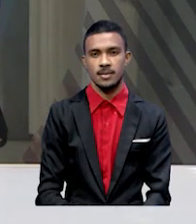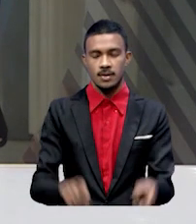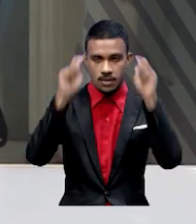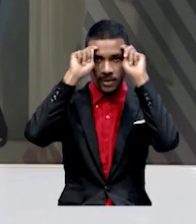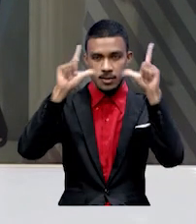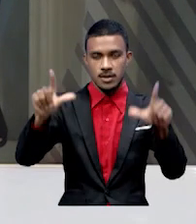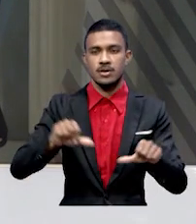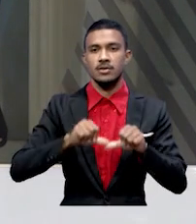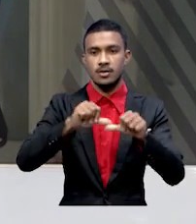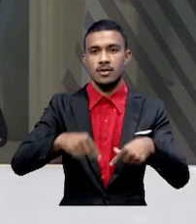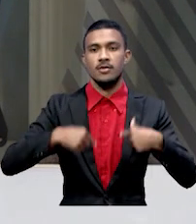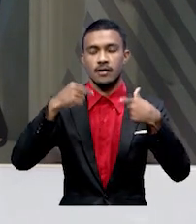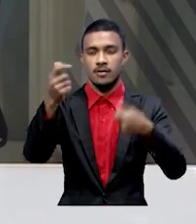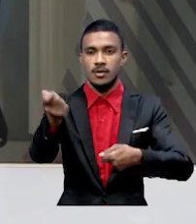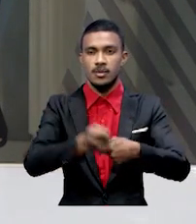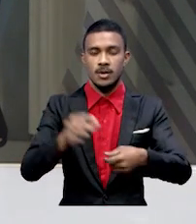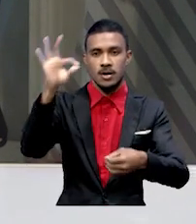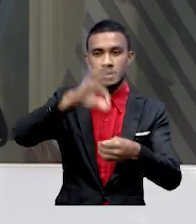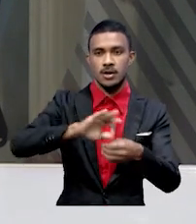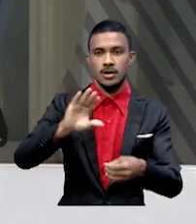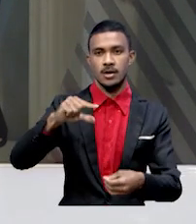Timor-Leste continua o seu apoio para a eleição Guiné-Bissau.